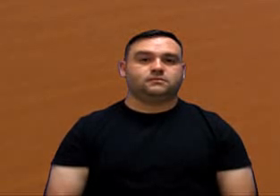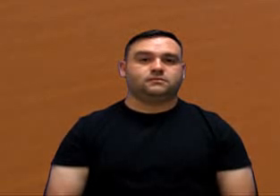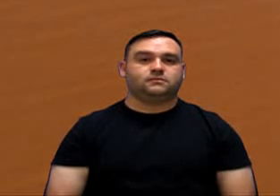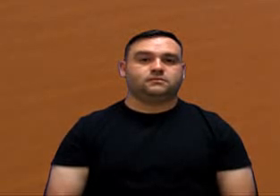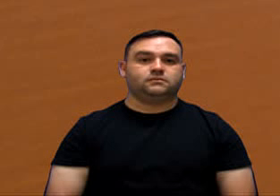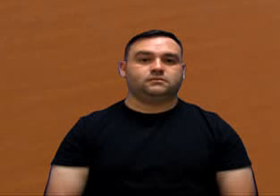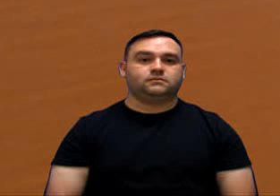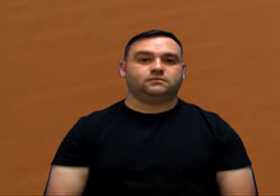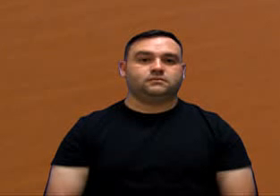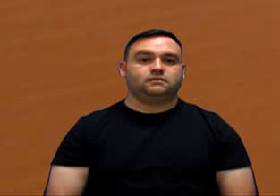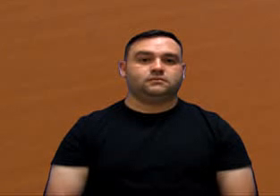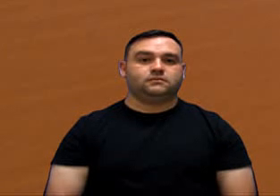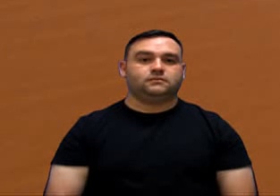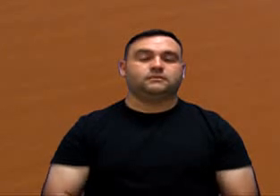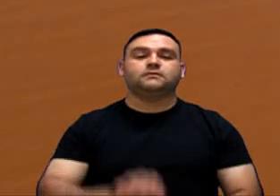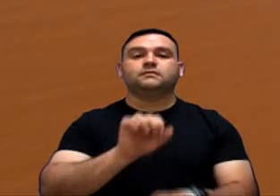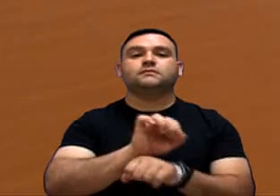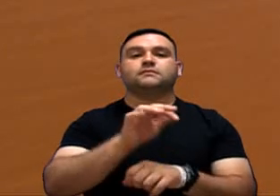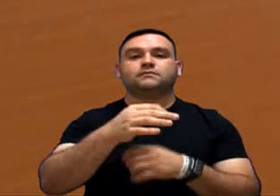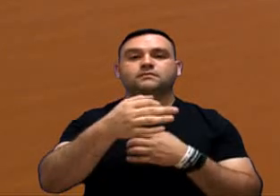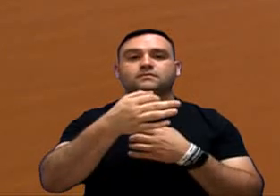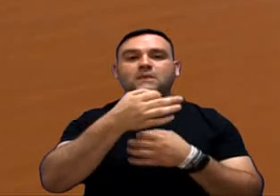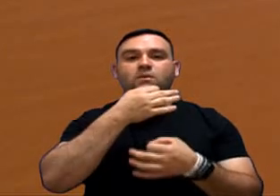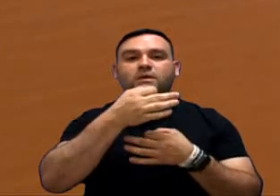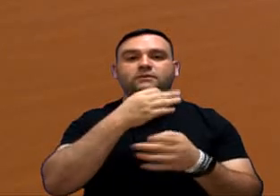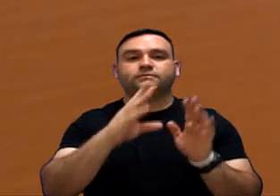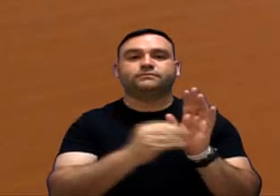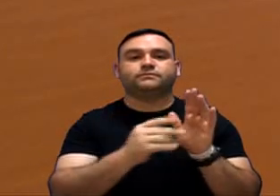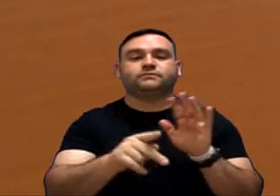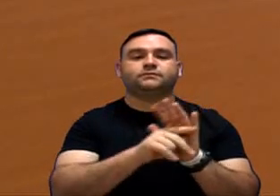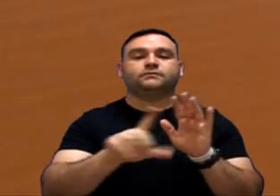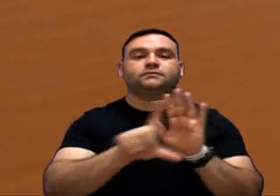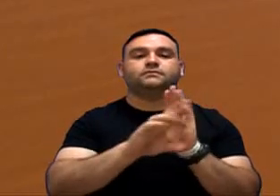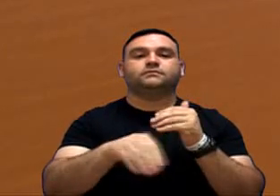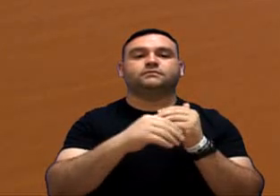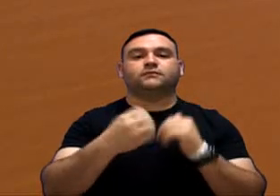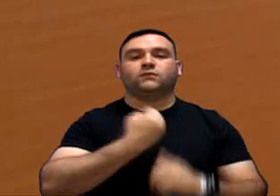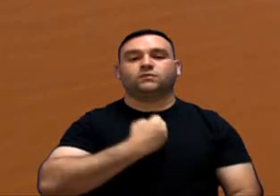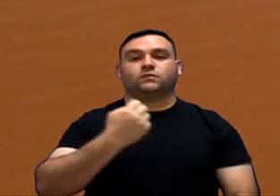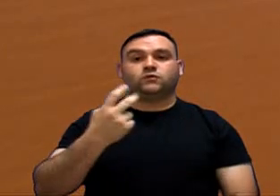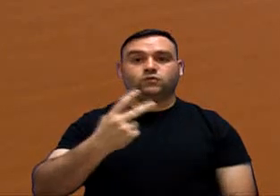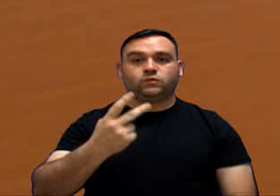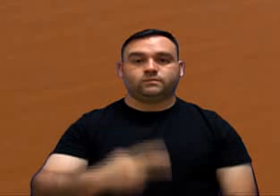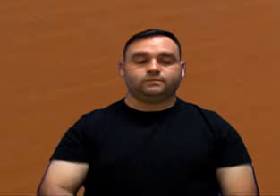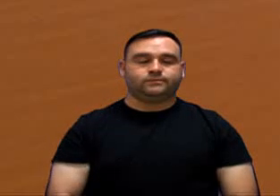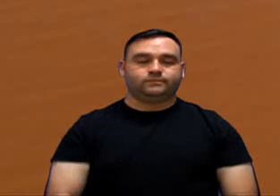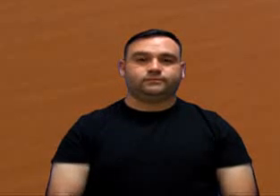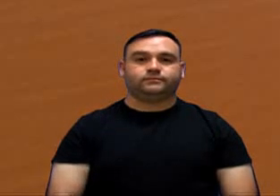Osmar. Estamos aguardando o parecer da emenda número 2.